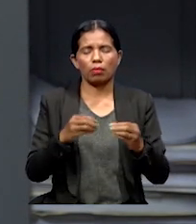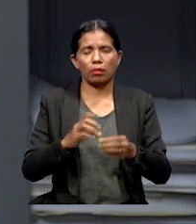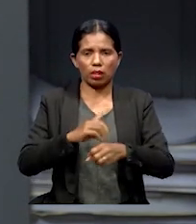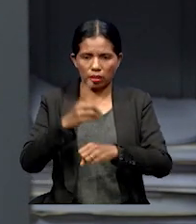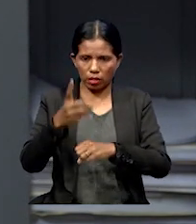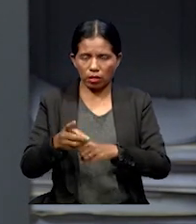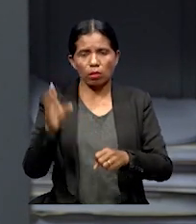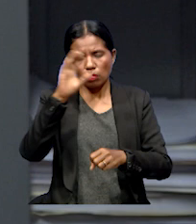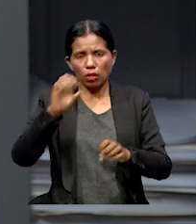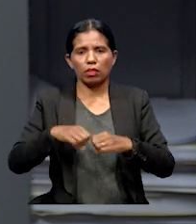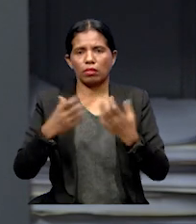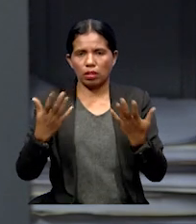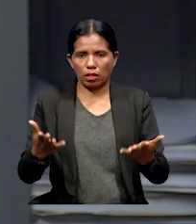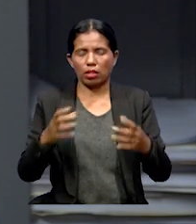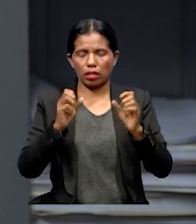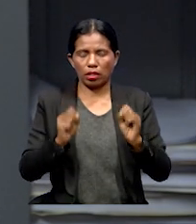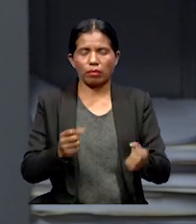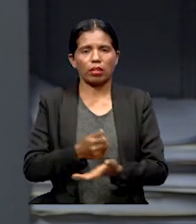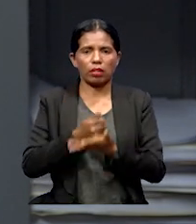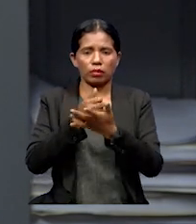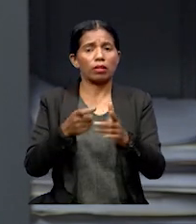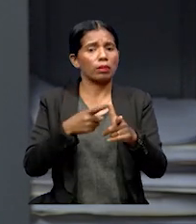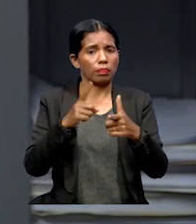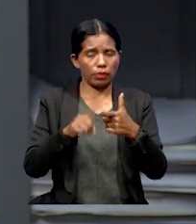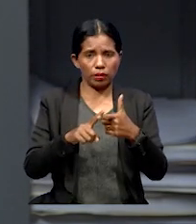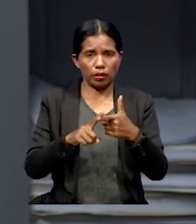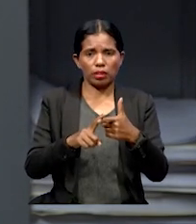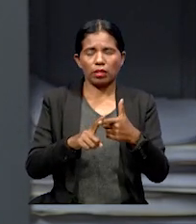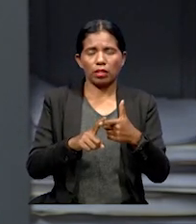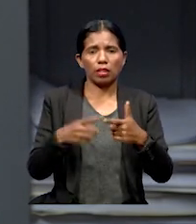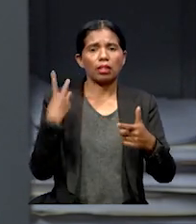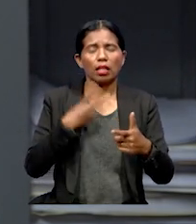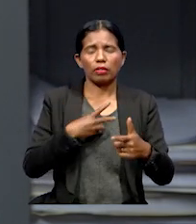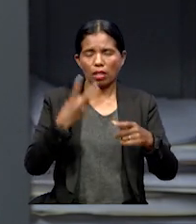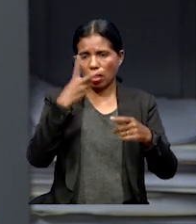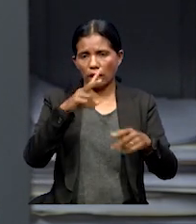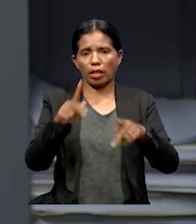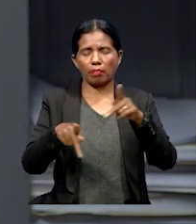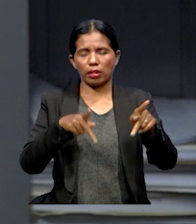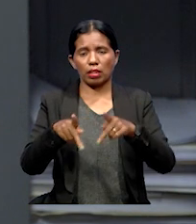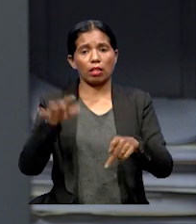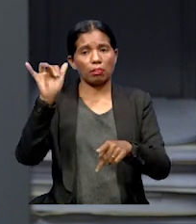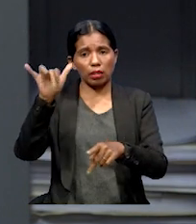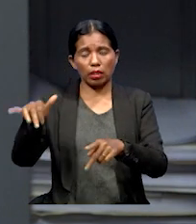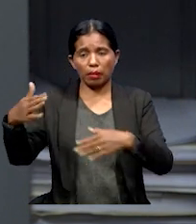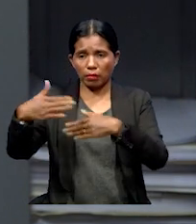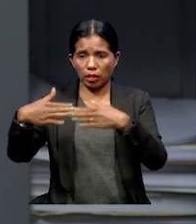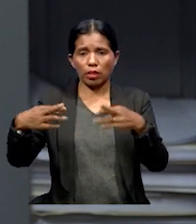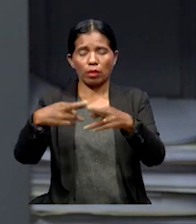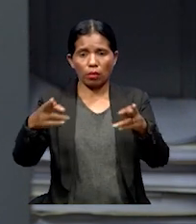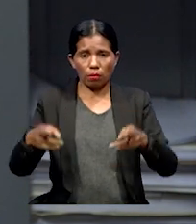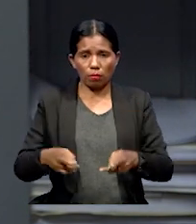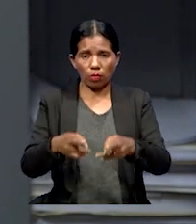se buca meios a nossa a tu resolve da né segundo a tu resolve é mas não vê itani comunidades não vê que ela é motanini a tu buca